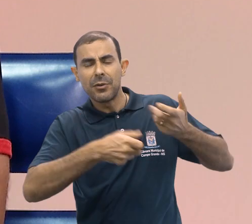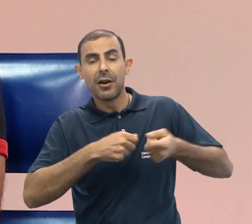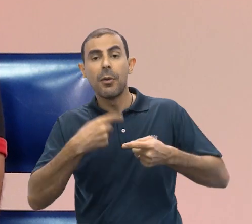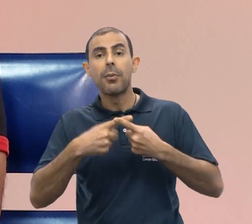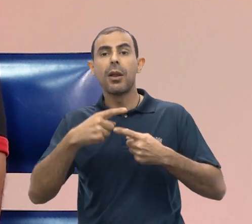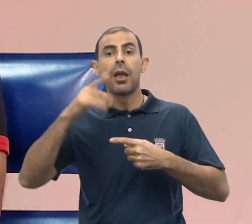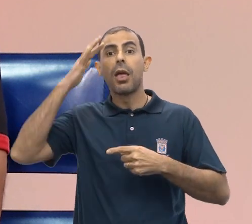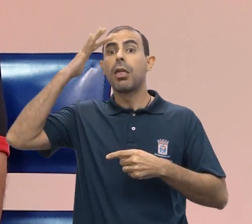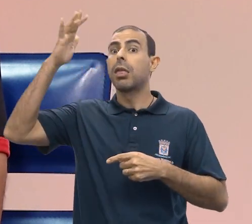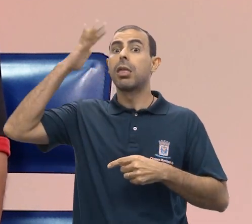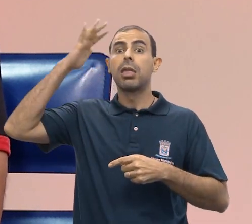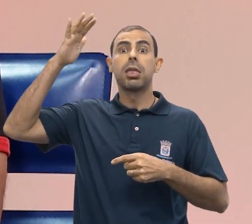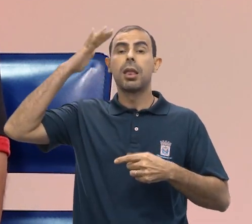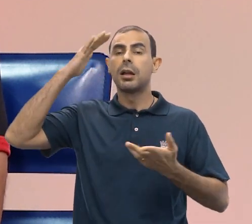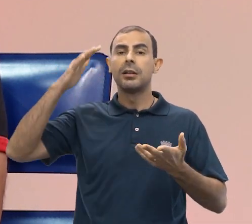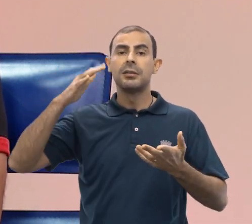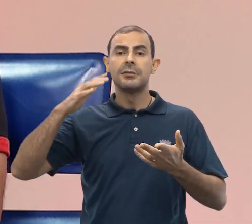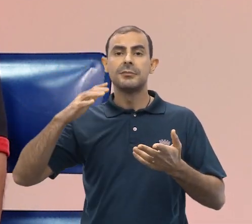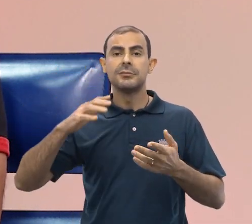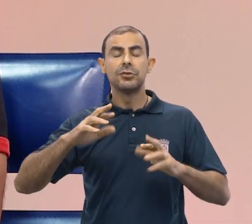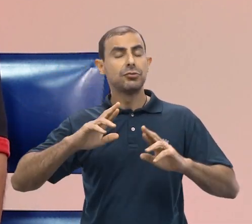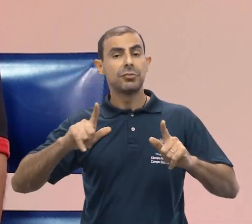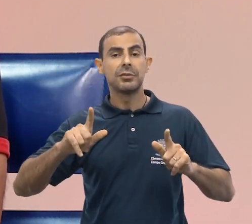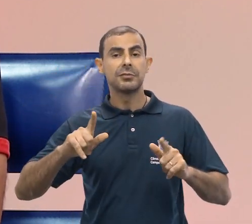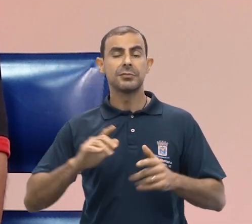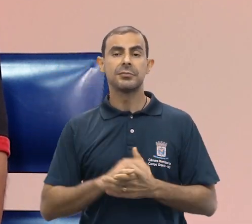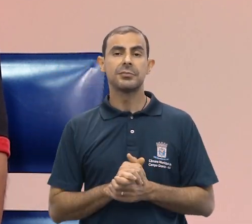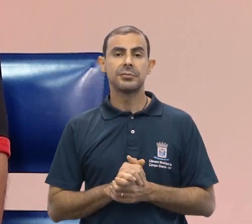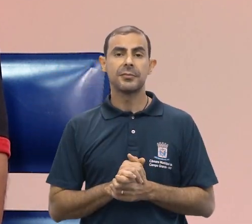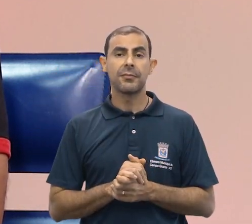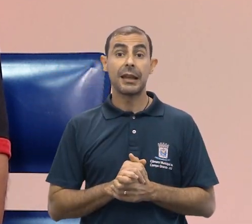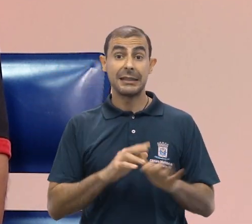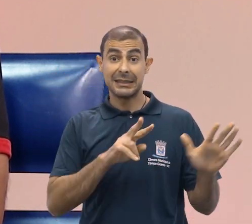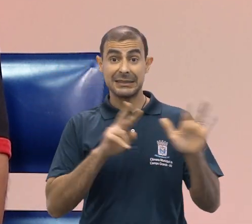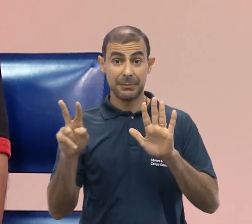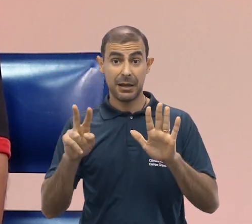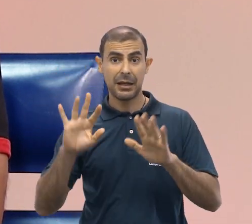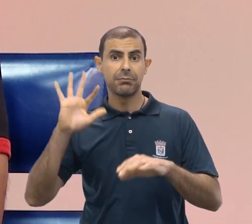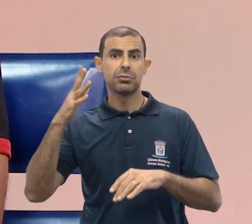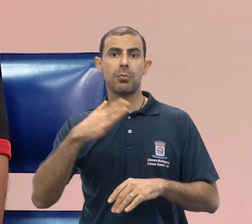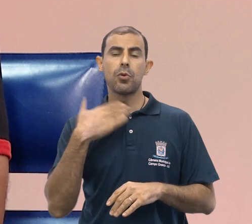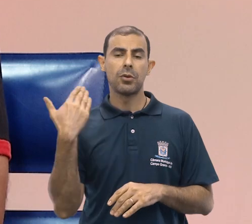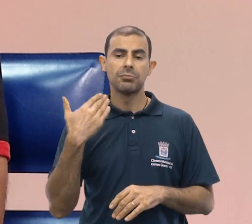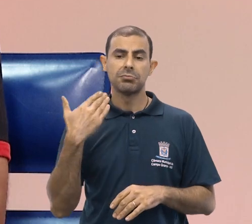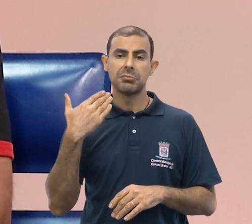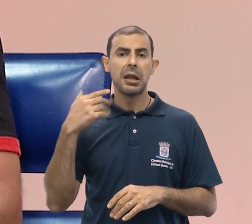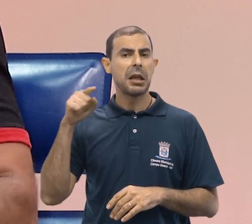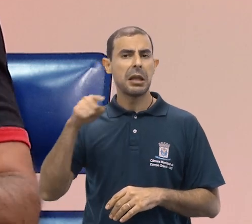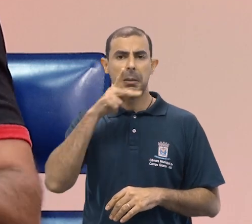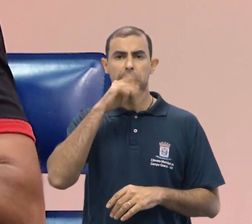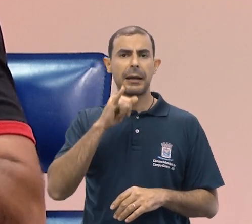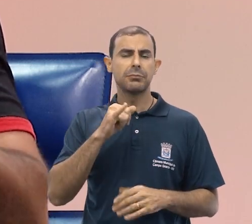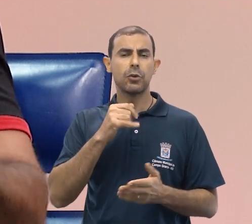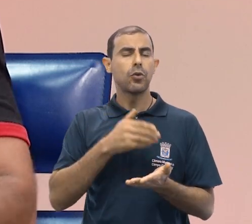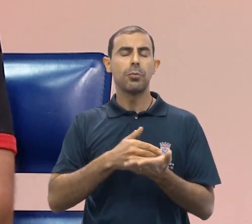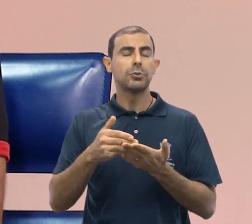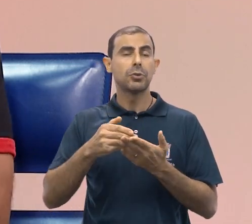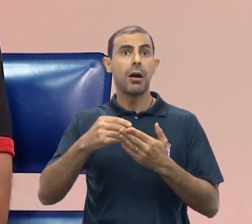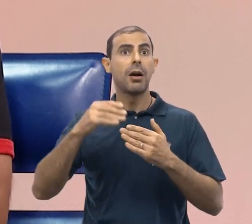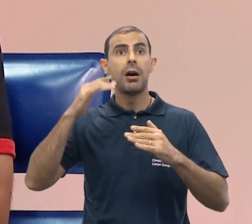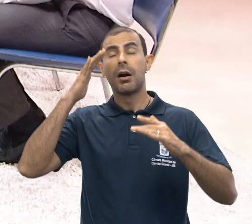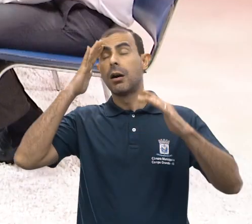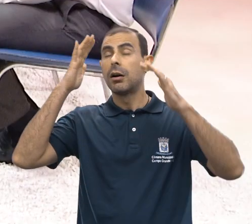muito no início. E na semana que ele faleceu, ele simplesmente começou a